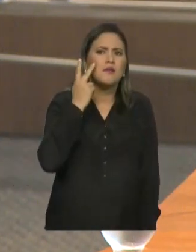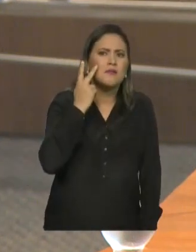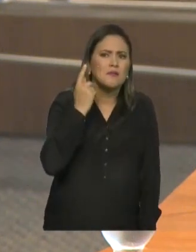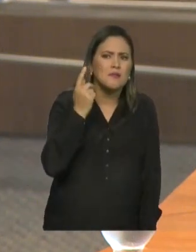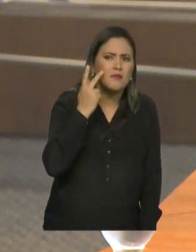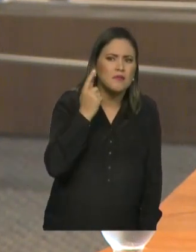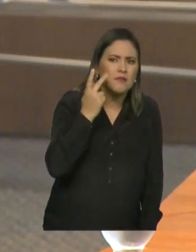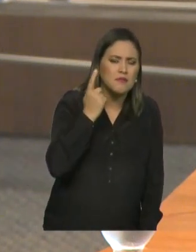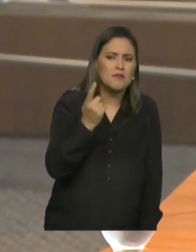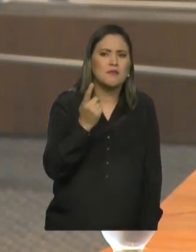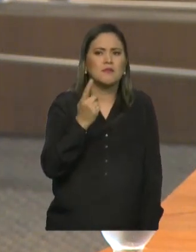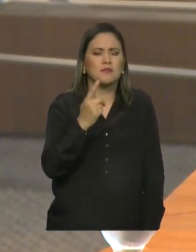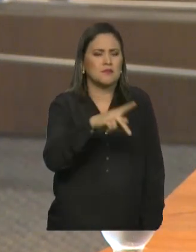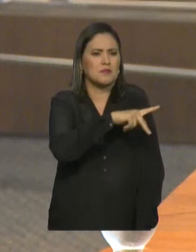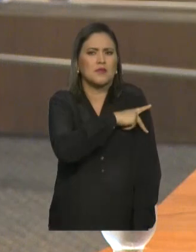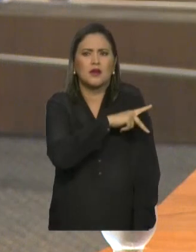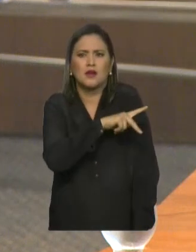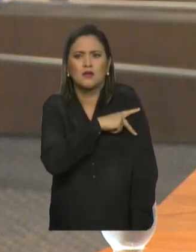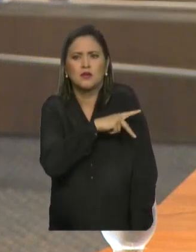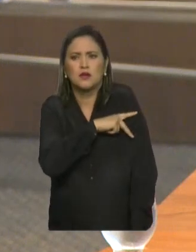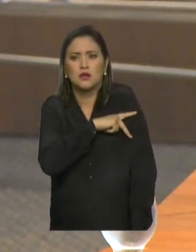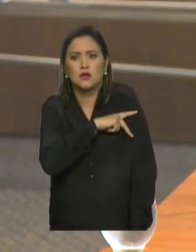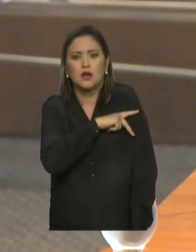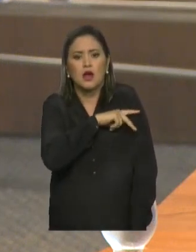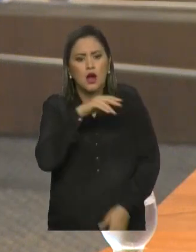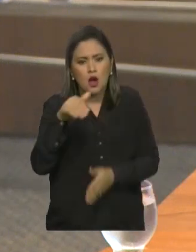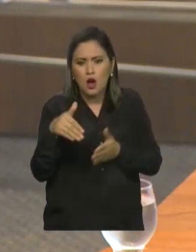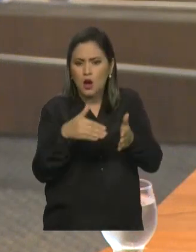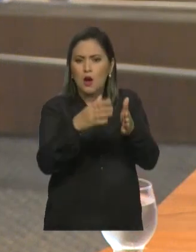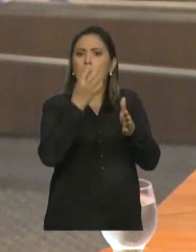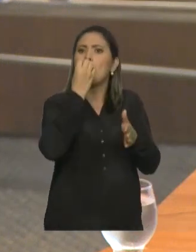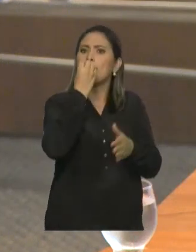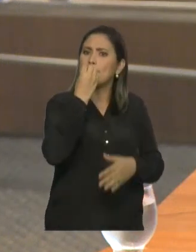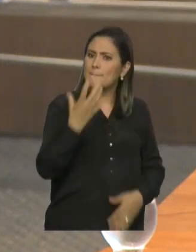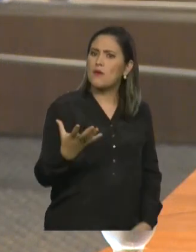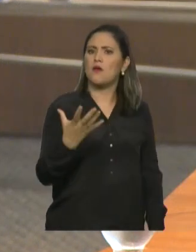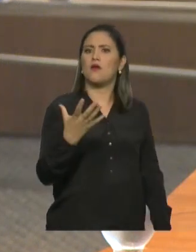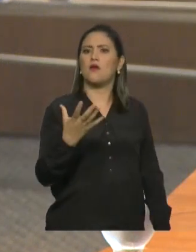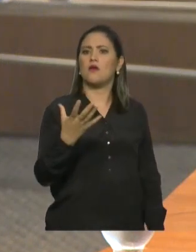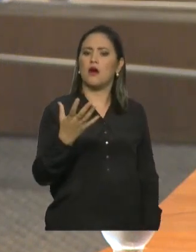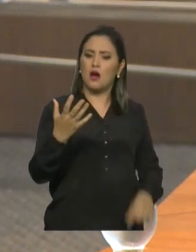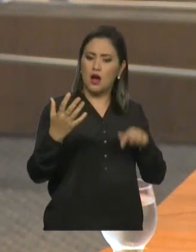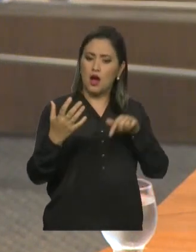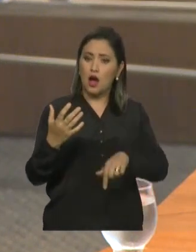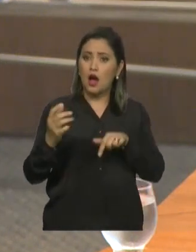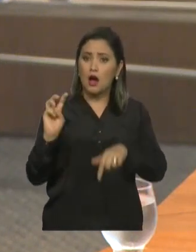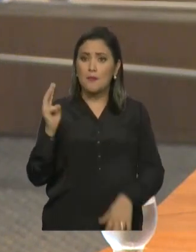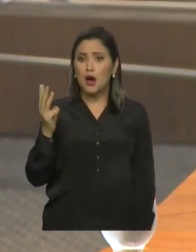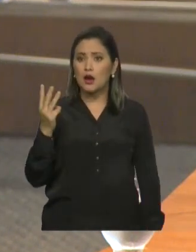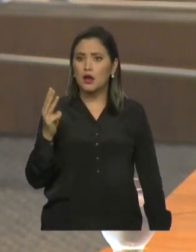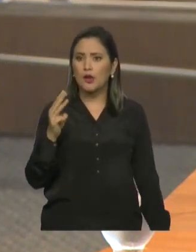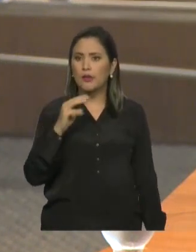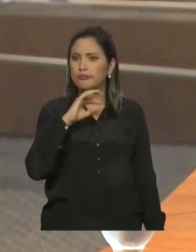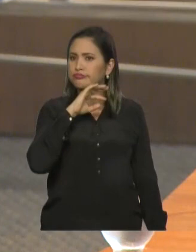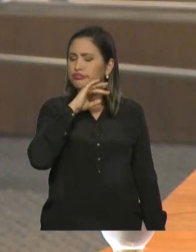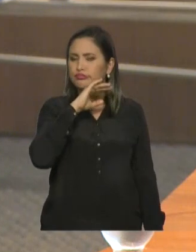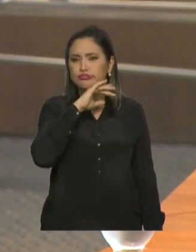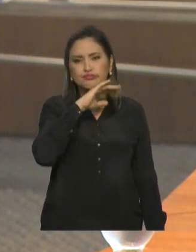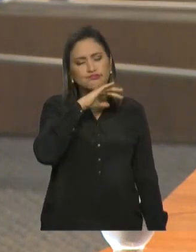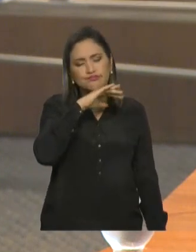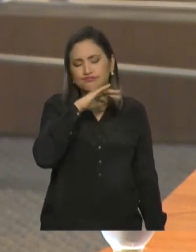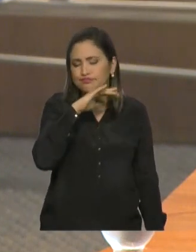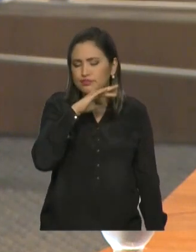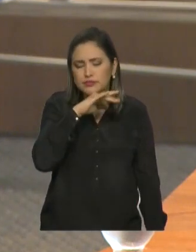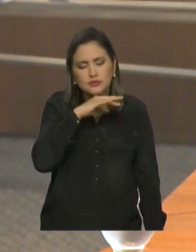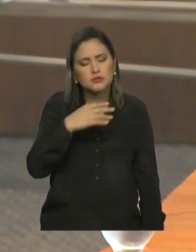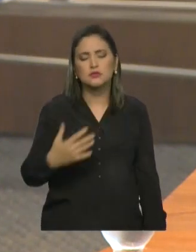mesma forma. E quando entra no Maranhão, deputado Edvaldo Holanda, é o descaso. Essa rodovia passa mais de 17 mil carros